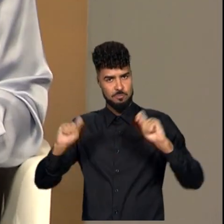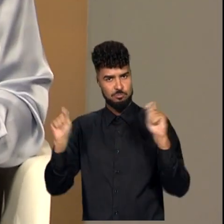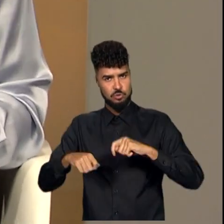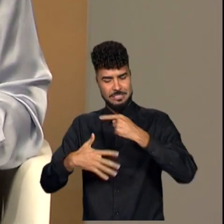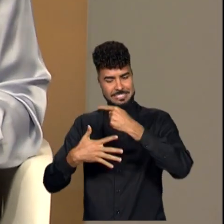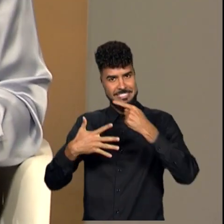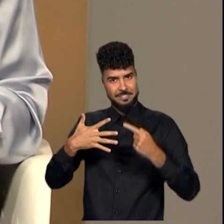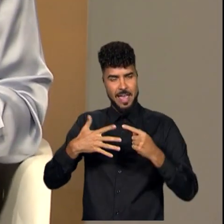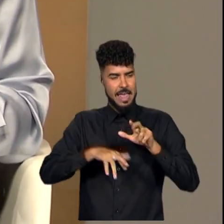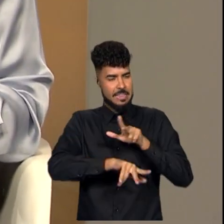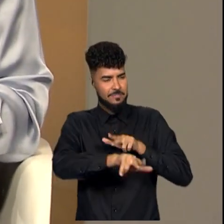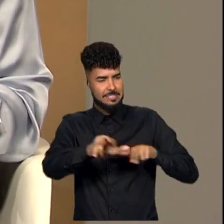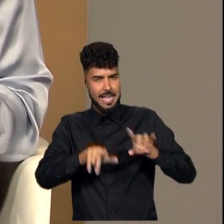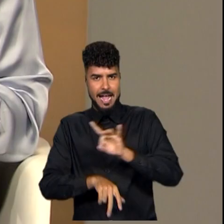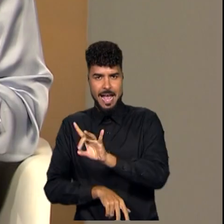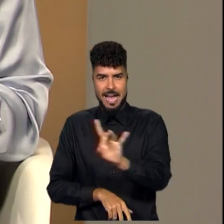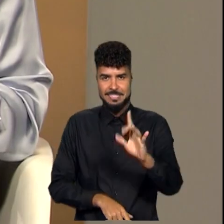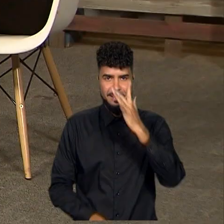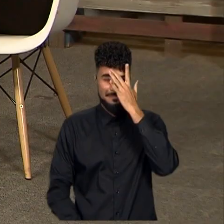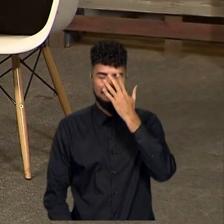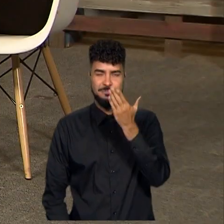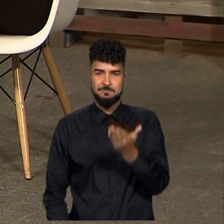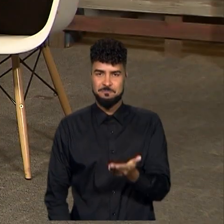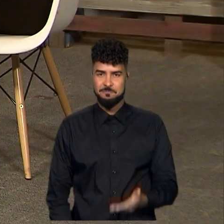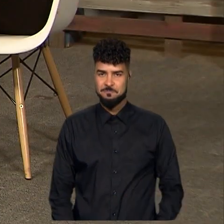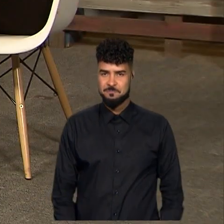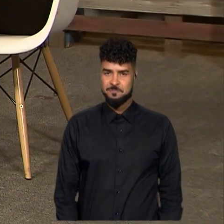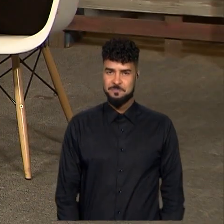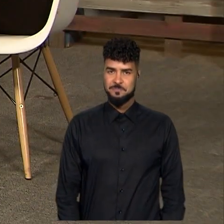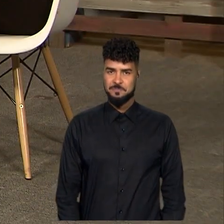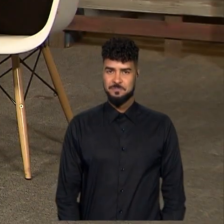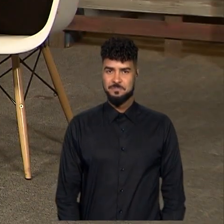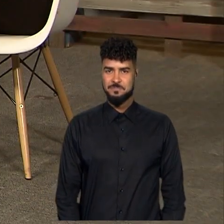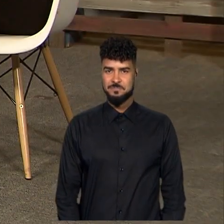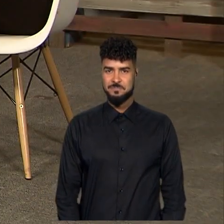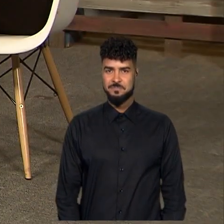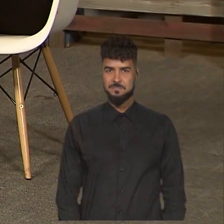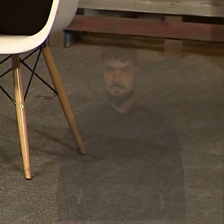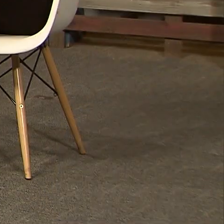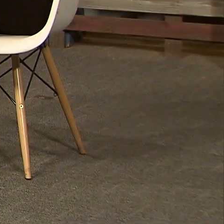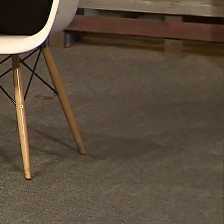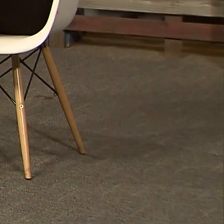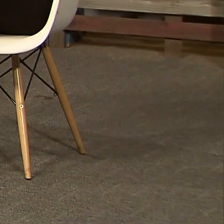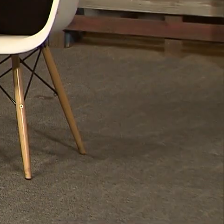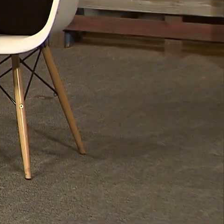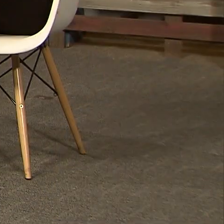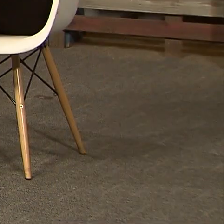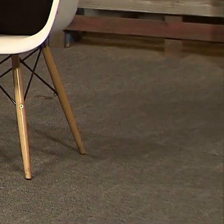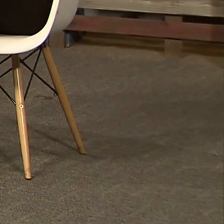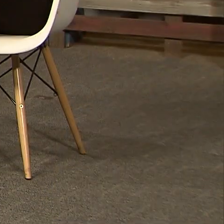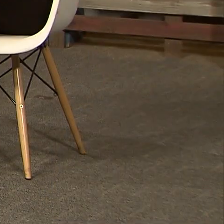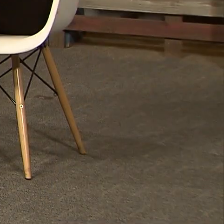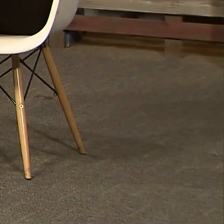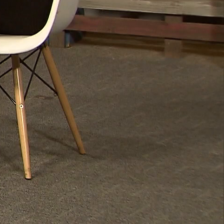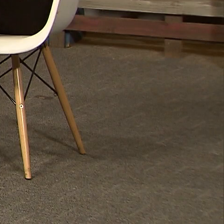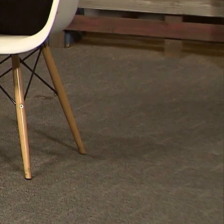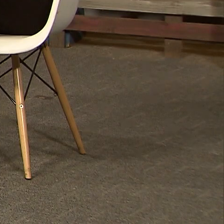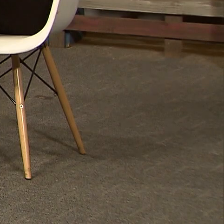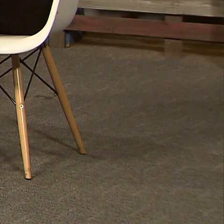da diversidade de cada um do indivíduo. Muito importante falarmos sobre educação